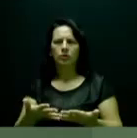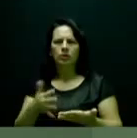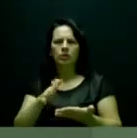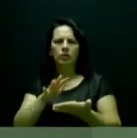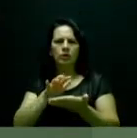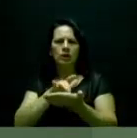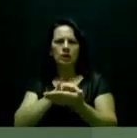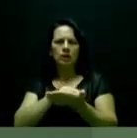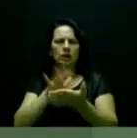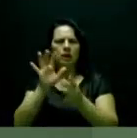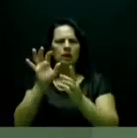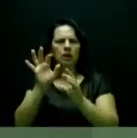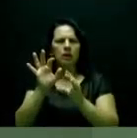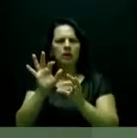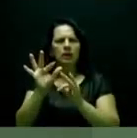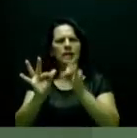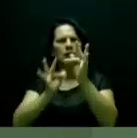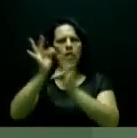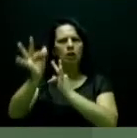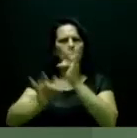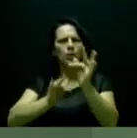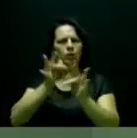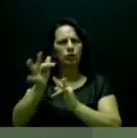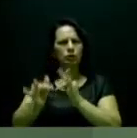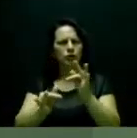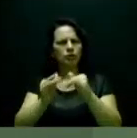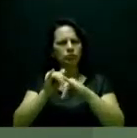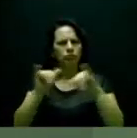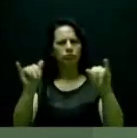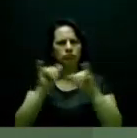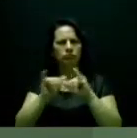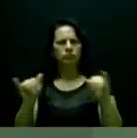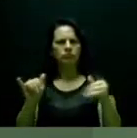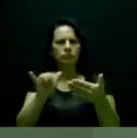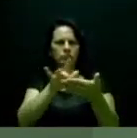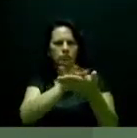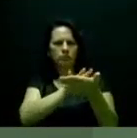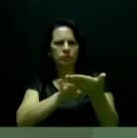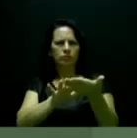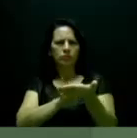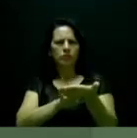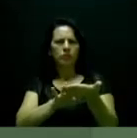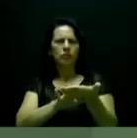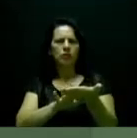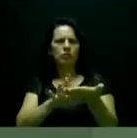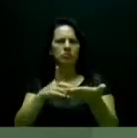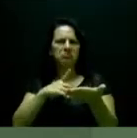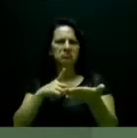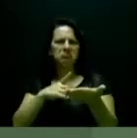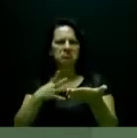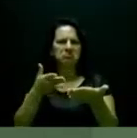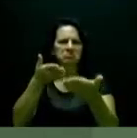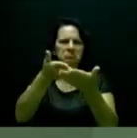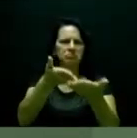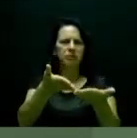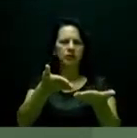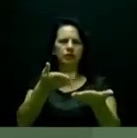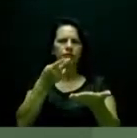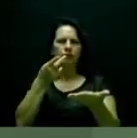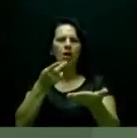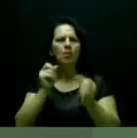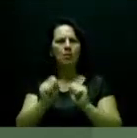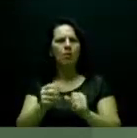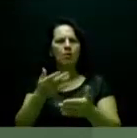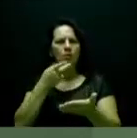tecnologia a favor. Né, você pode utilizar a tela inicial, para quem tem o Moto G, não é nenhum fator impeditivo de você falar. Você